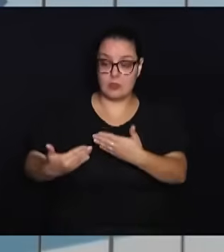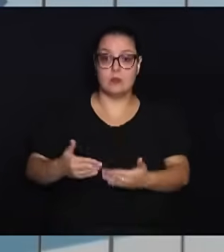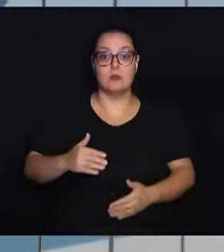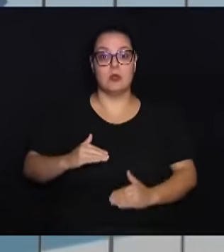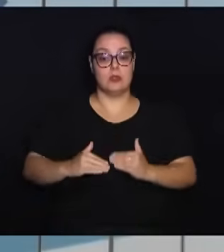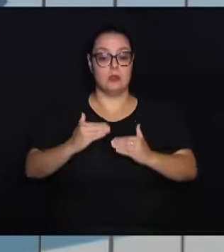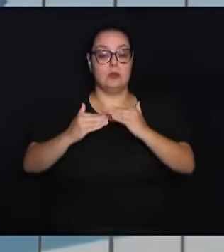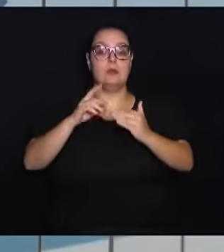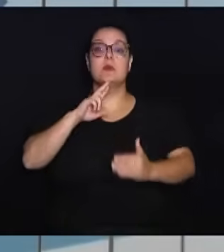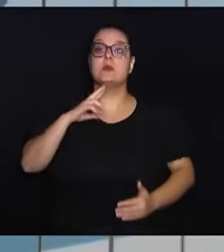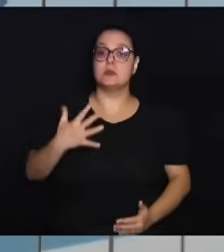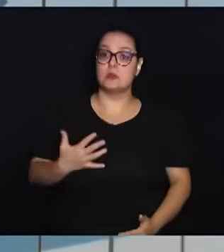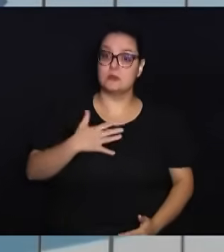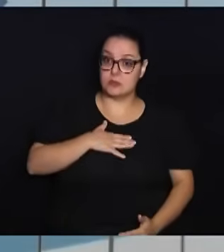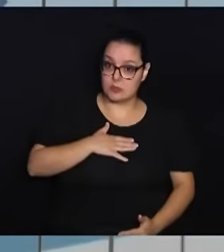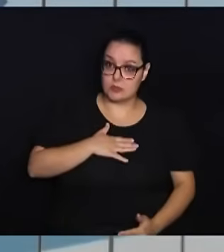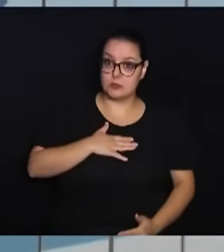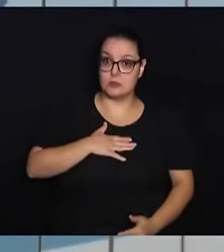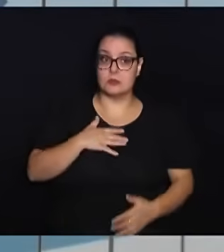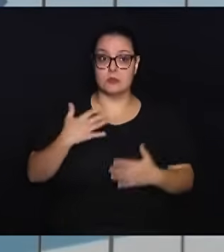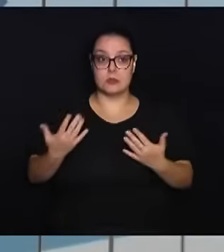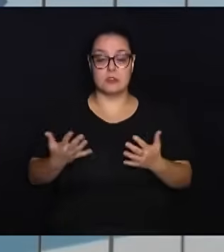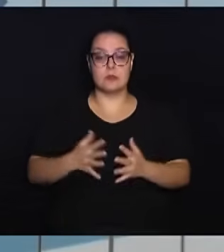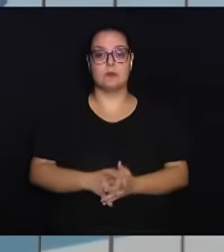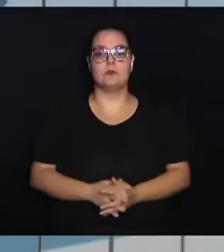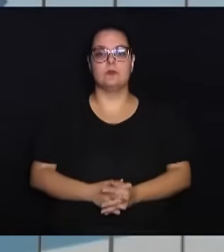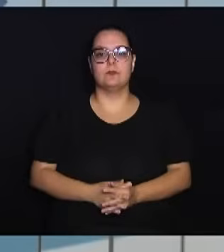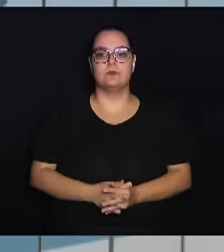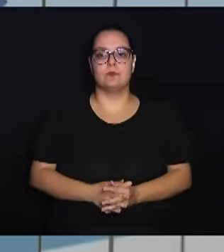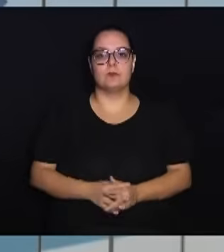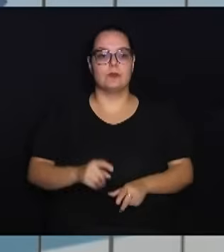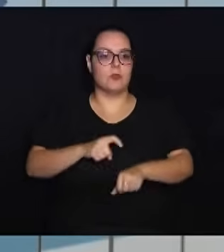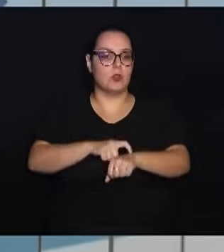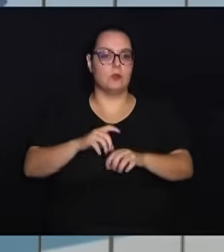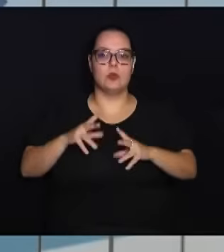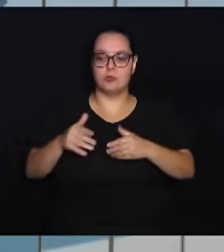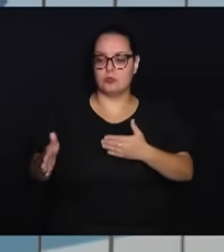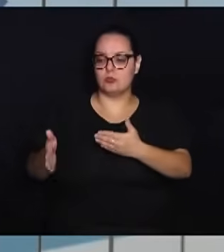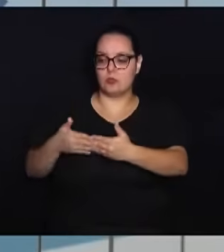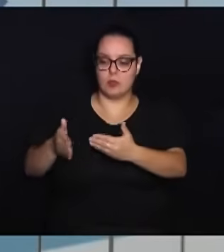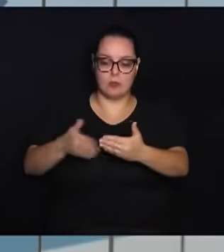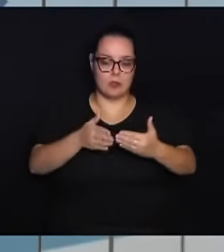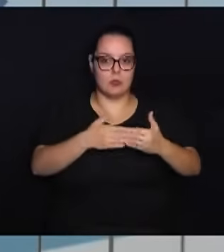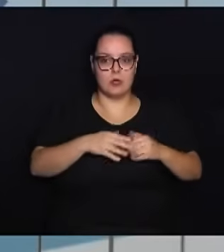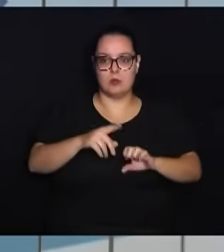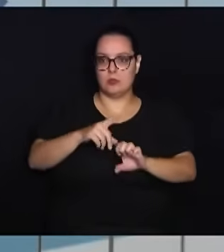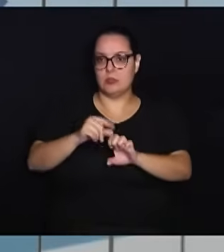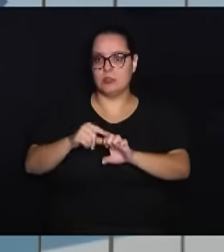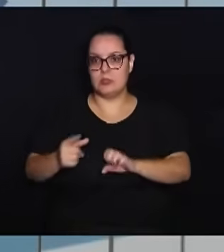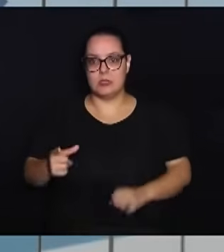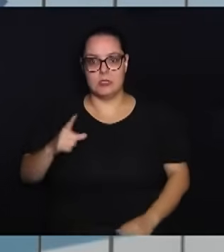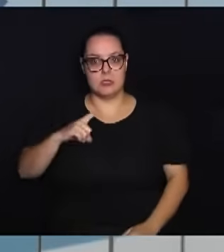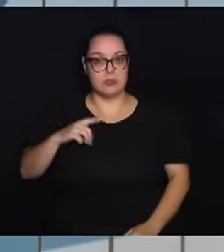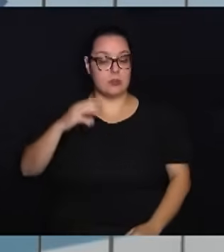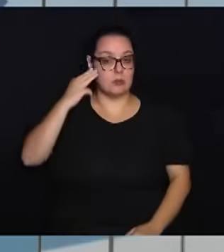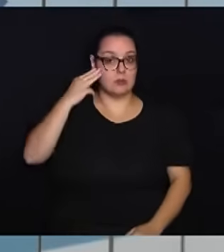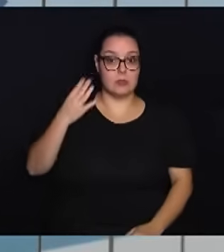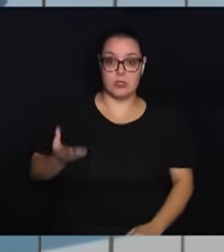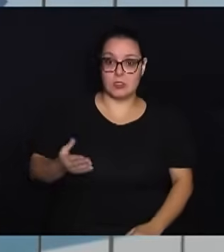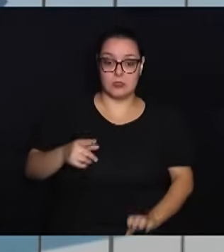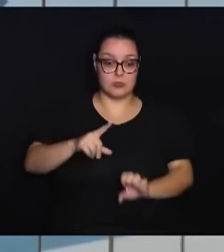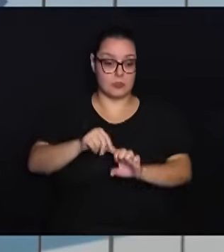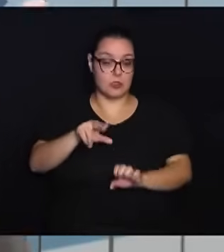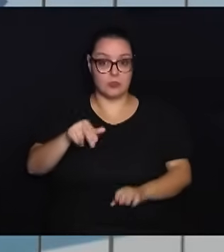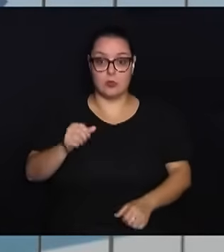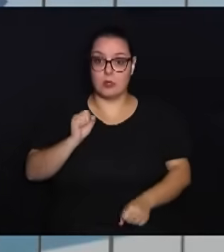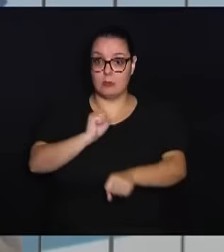meus resultados. Sim. E ali, pô, na época tudo fechado, o empreendedor, tem a mente do empreendedor nunca para, né?